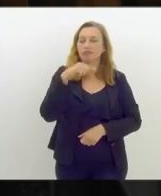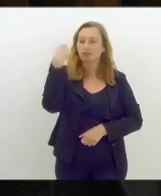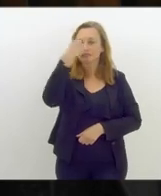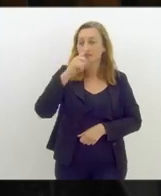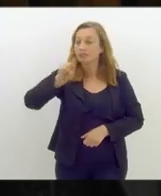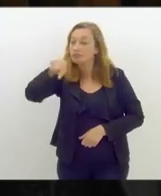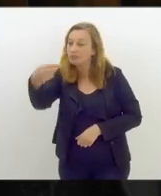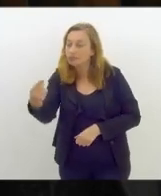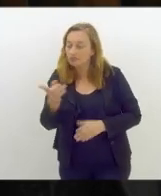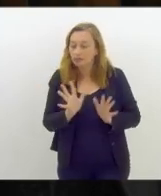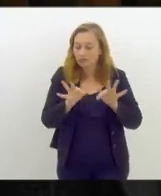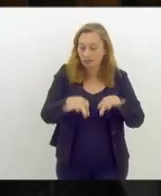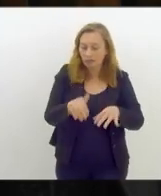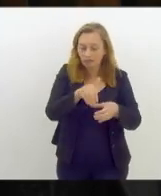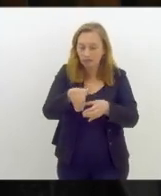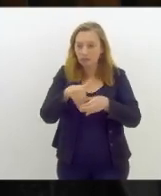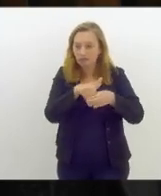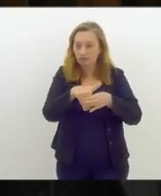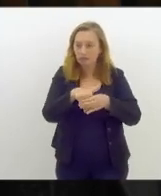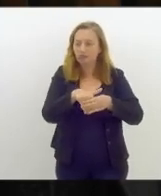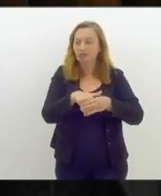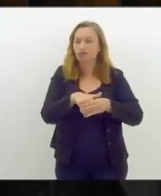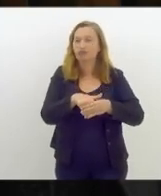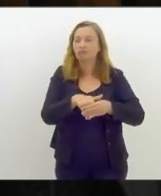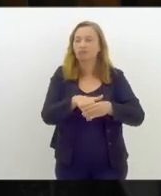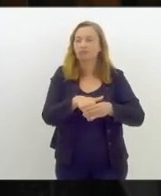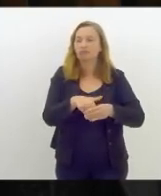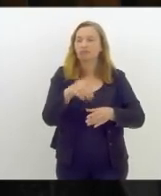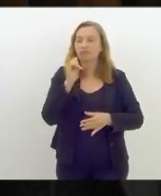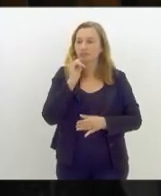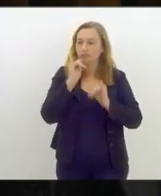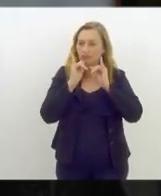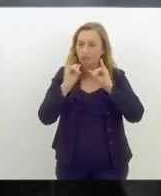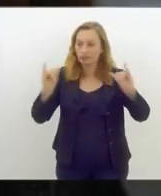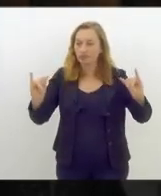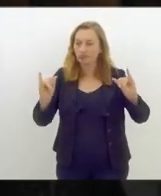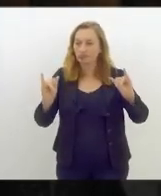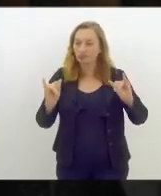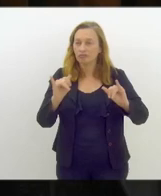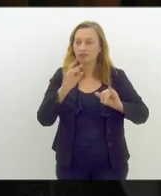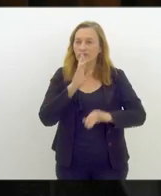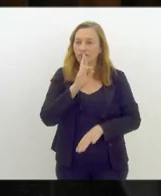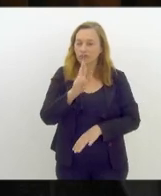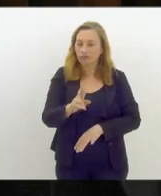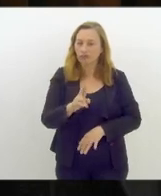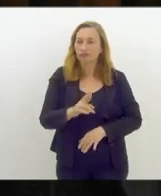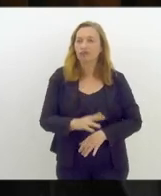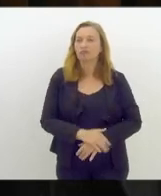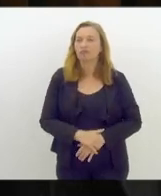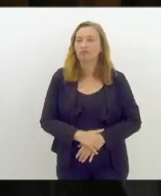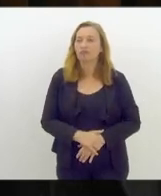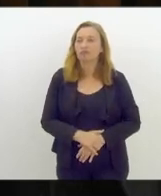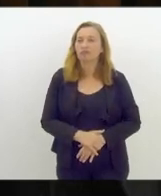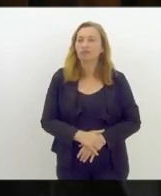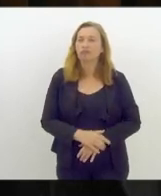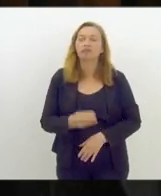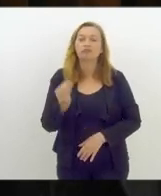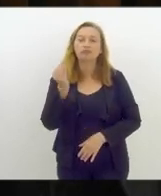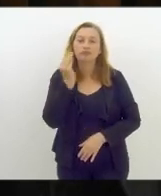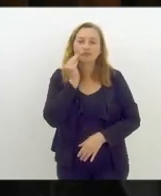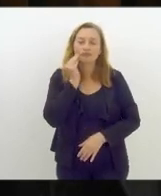de terminado o pleito eleitoral, anunciar o resultado e